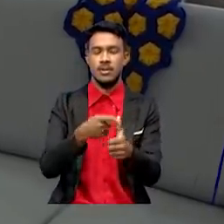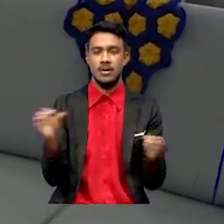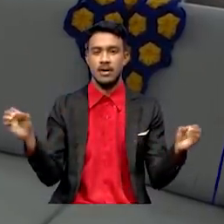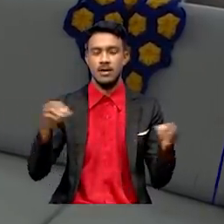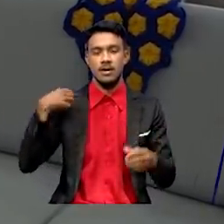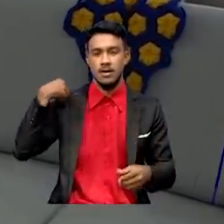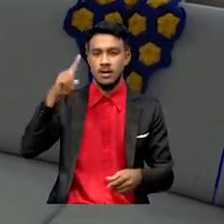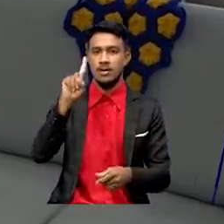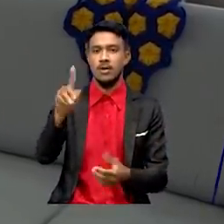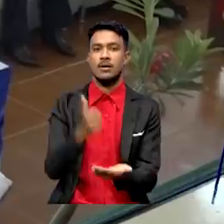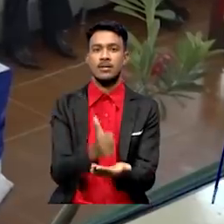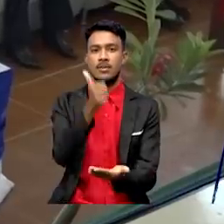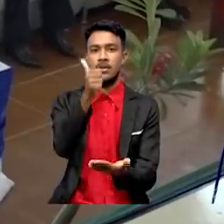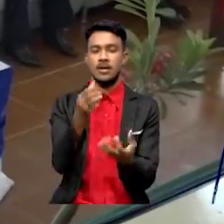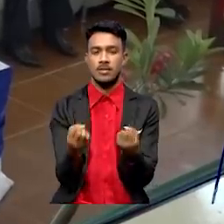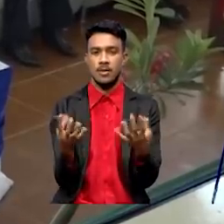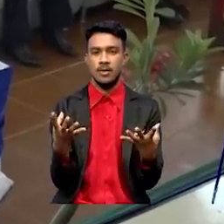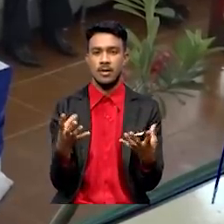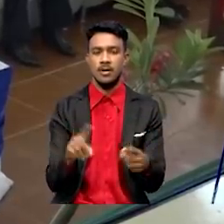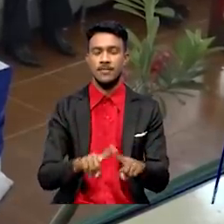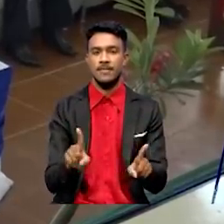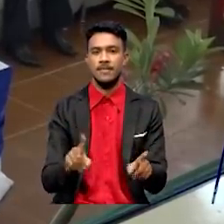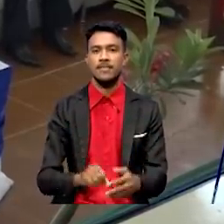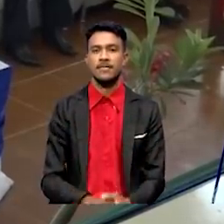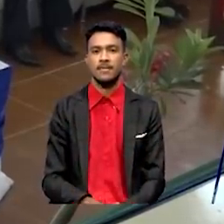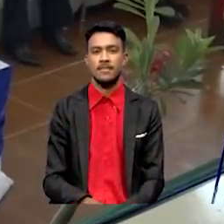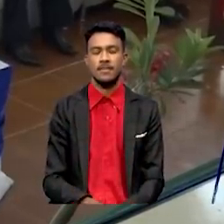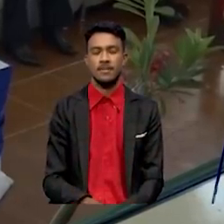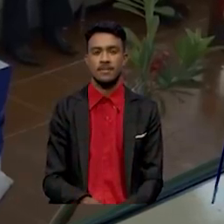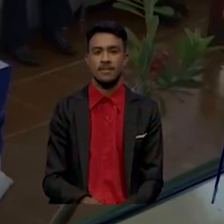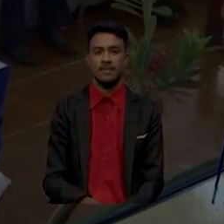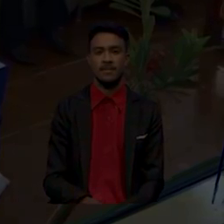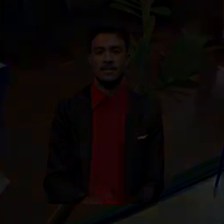candidato e da manan maioria. Almeida dos Santos, Dilman Sujeti, GMN.